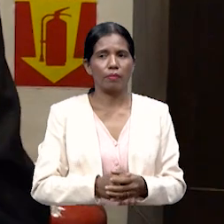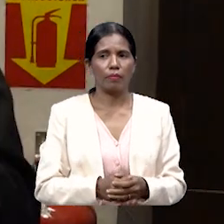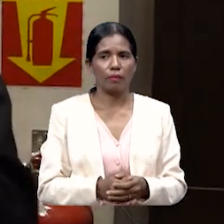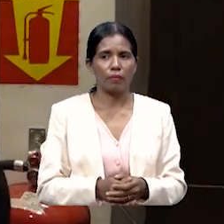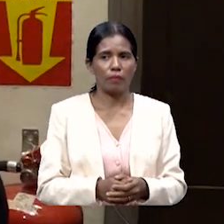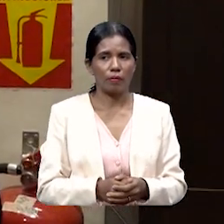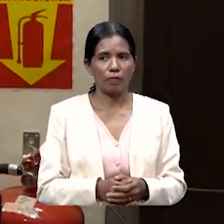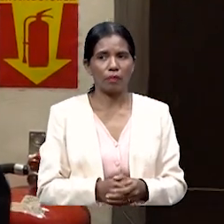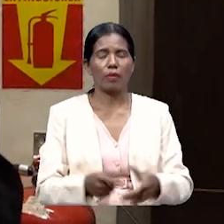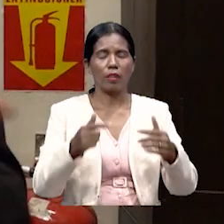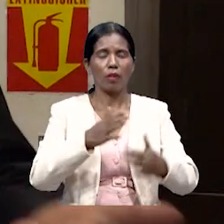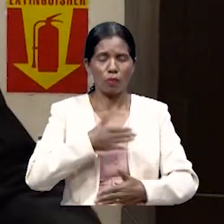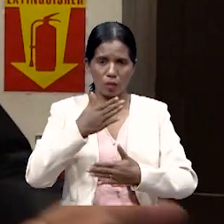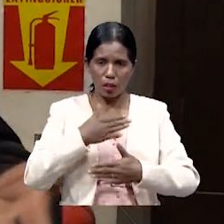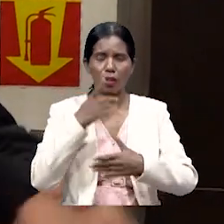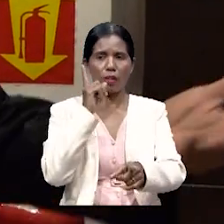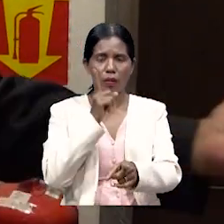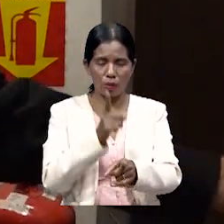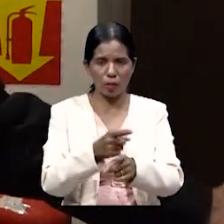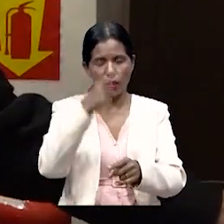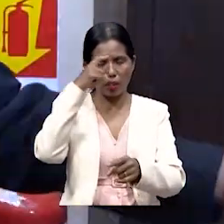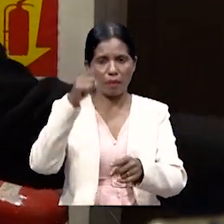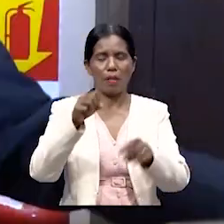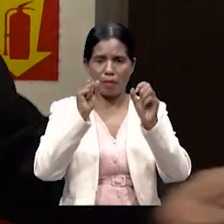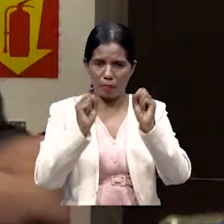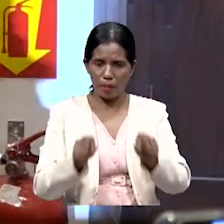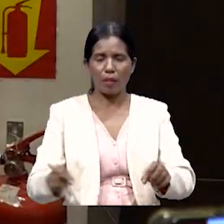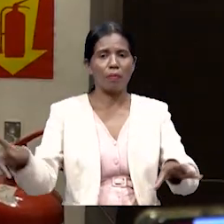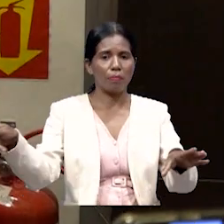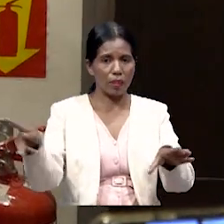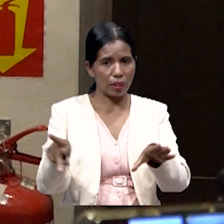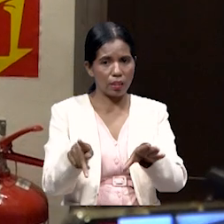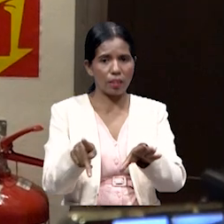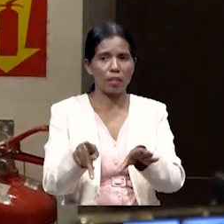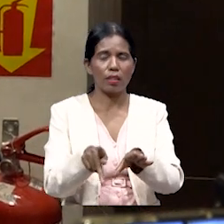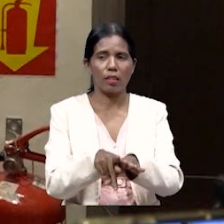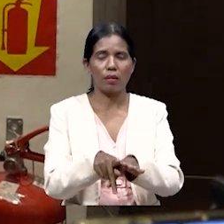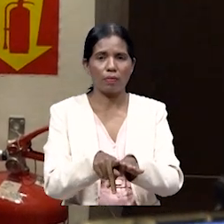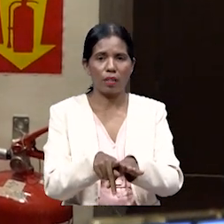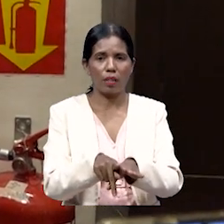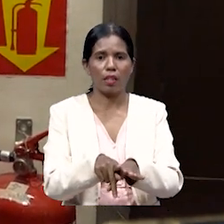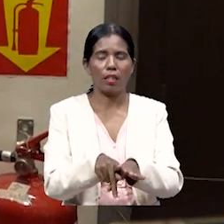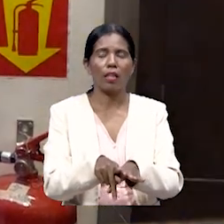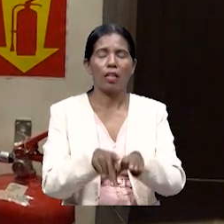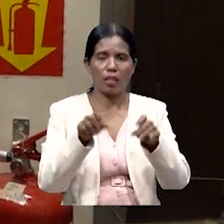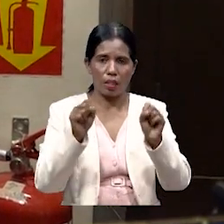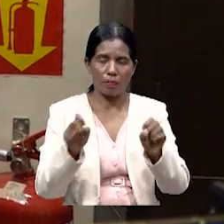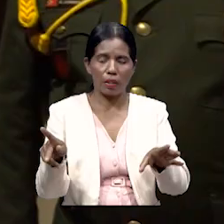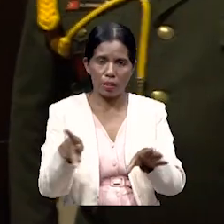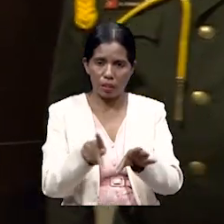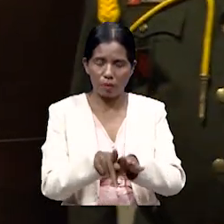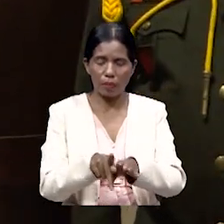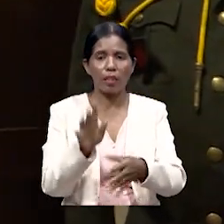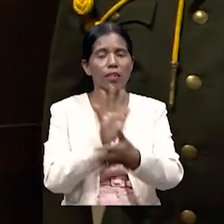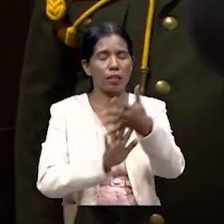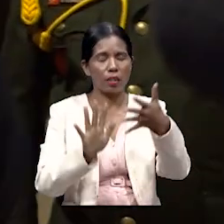mas e contente de entretê-los, também mais bela, mais participa aí a comemoração de 20 anos de independência.